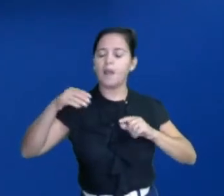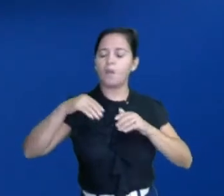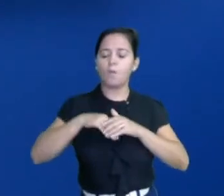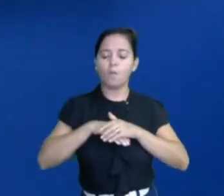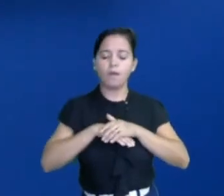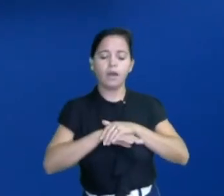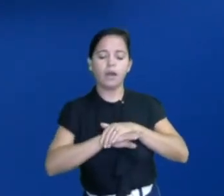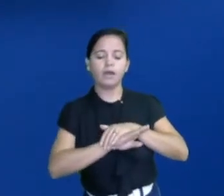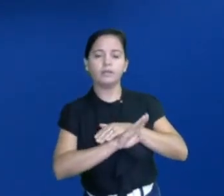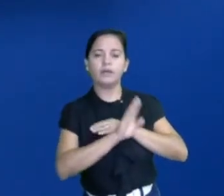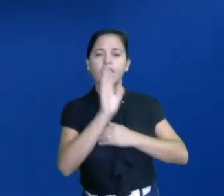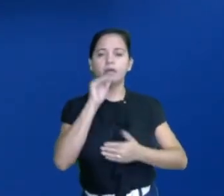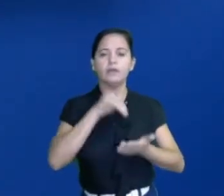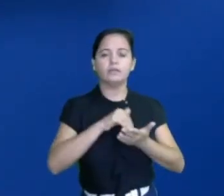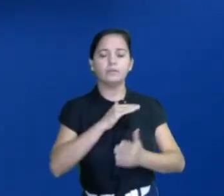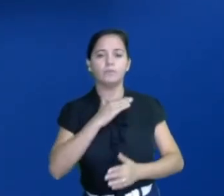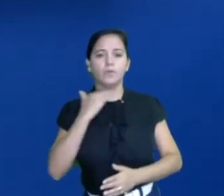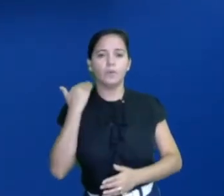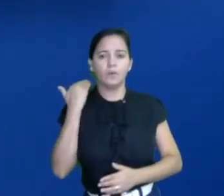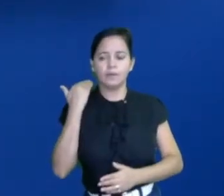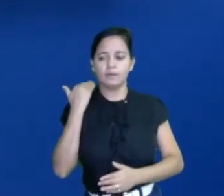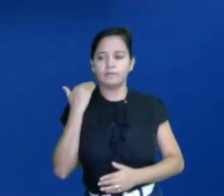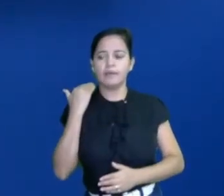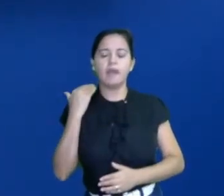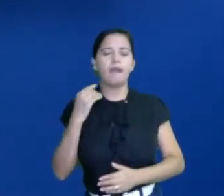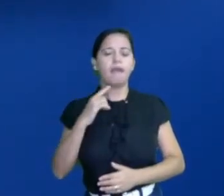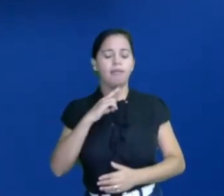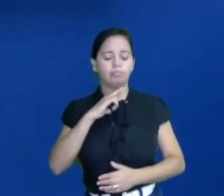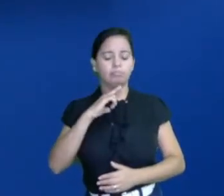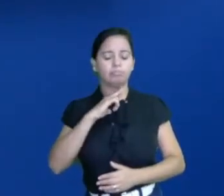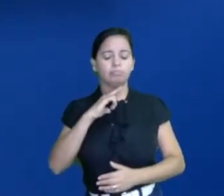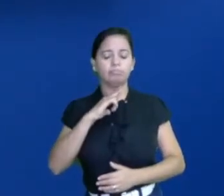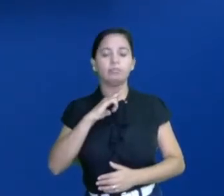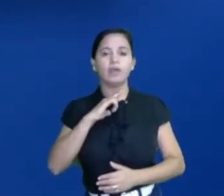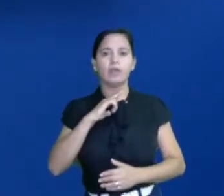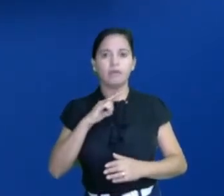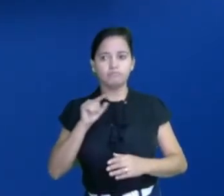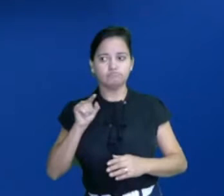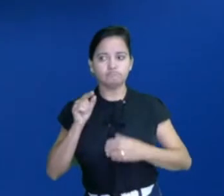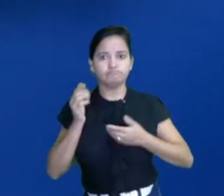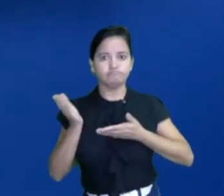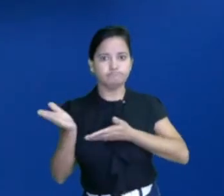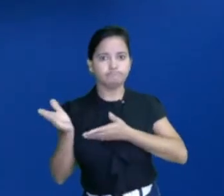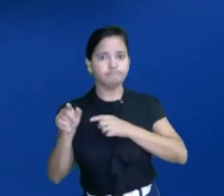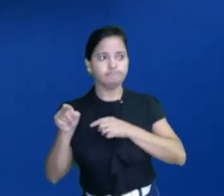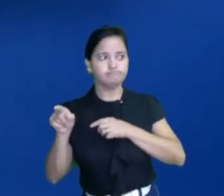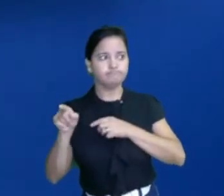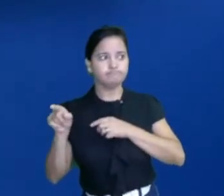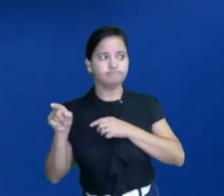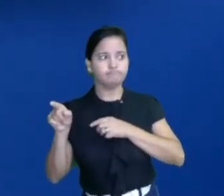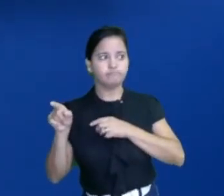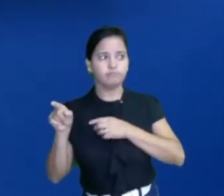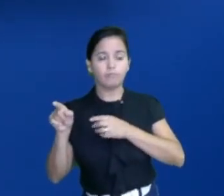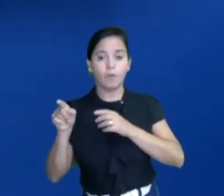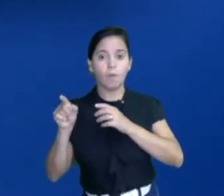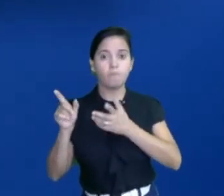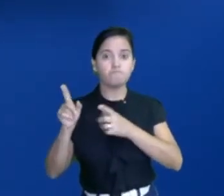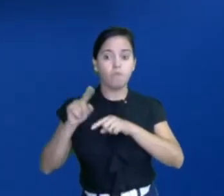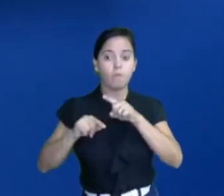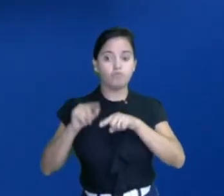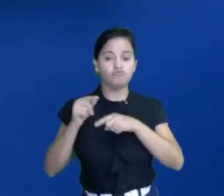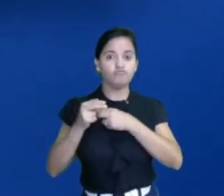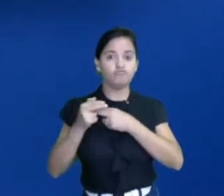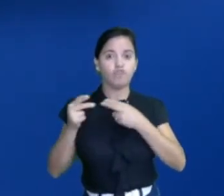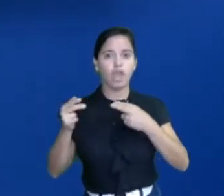dia de sua morte. Então, era uma herança, era um objeto que guardava uma história, era um